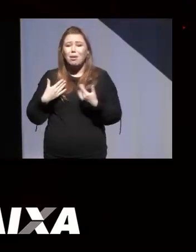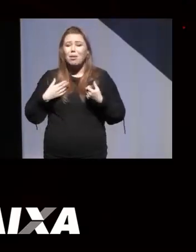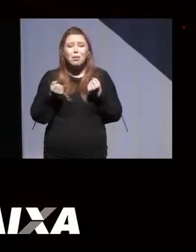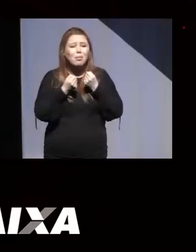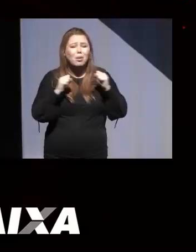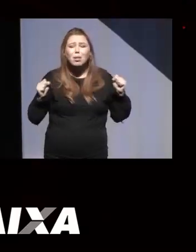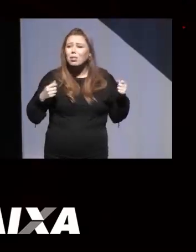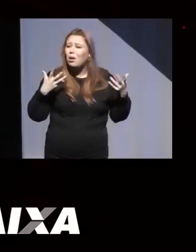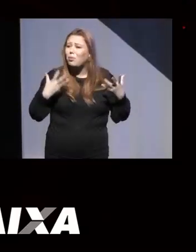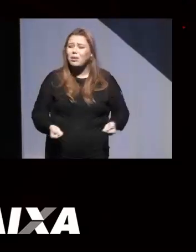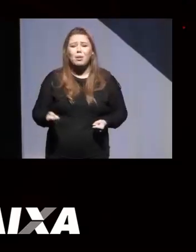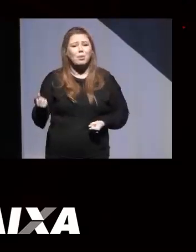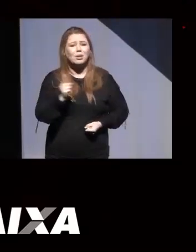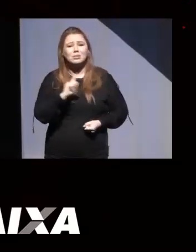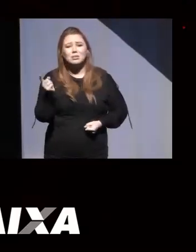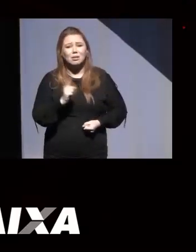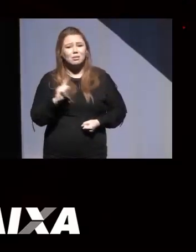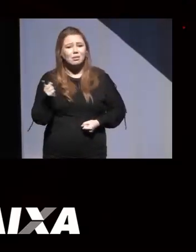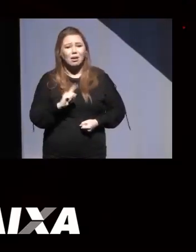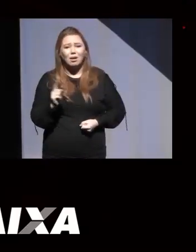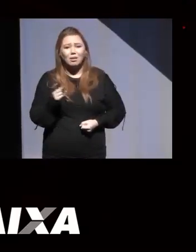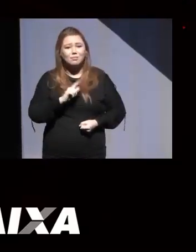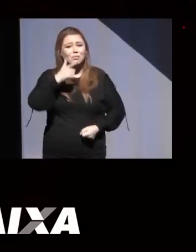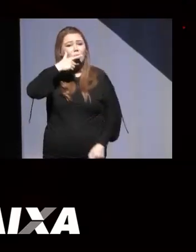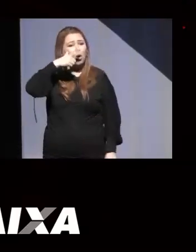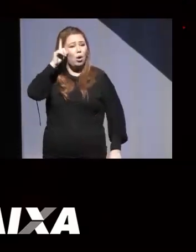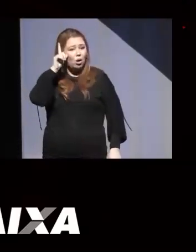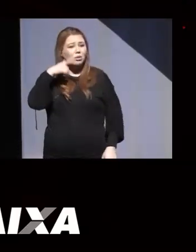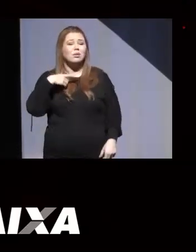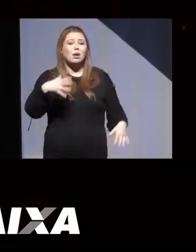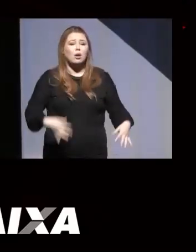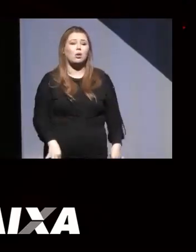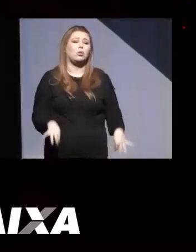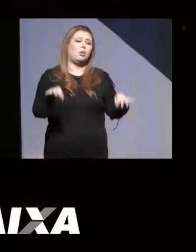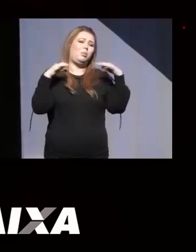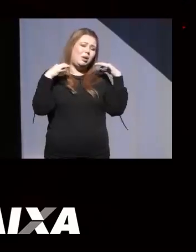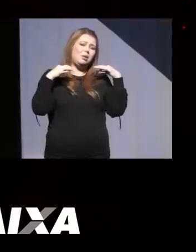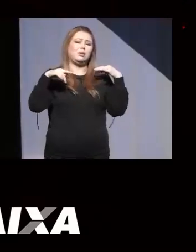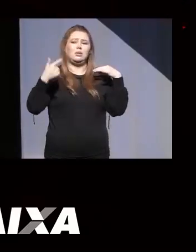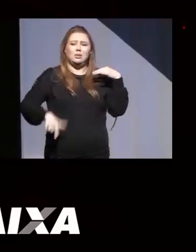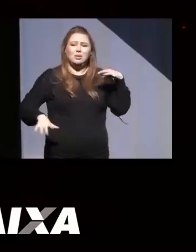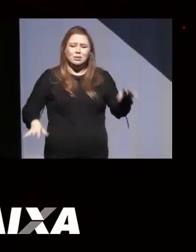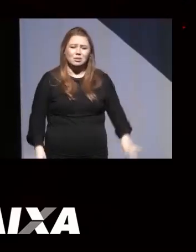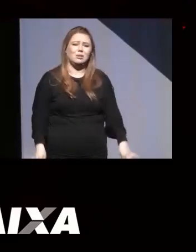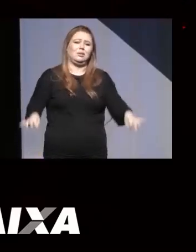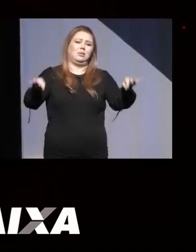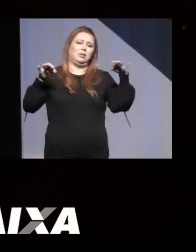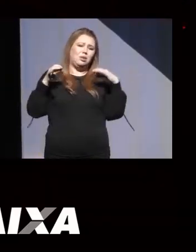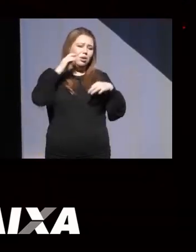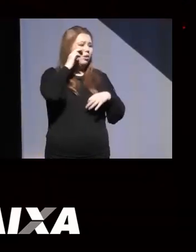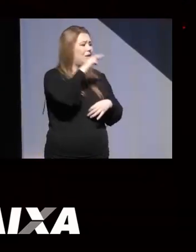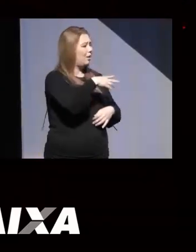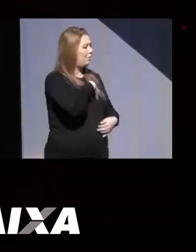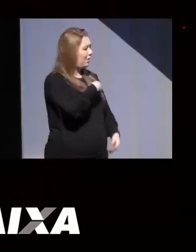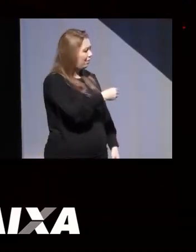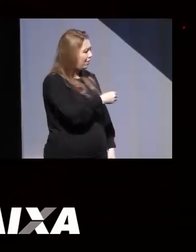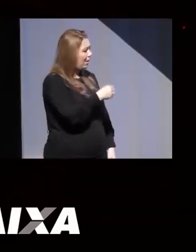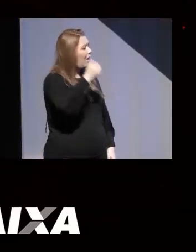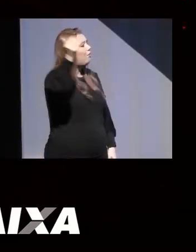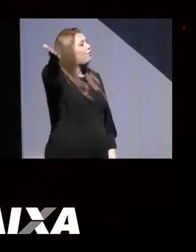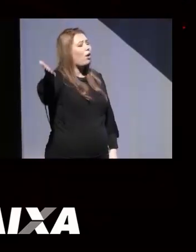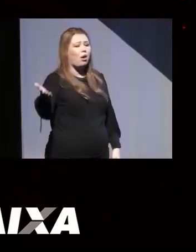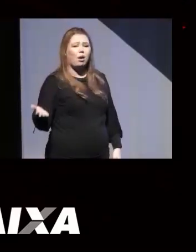inadmissível, intolerável. Eu ontem peguei um cobertor, mais um cobertor, daí eu olhei para minha filha e falei, e lá fora, como que